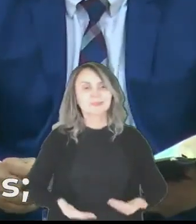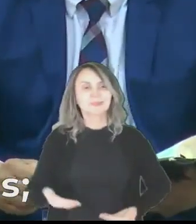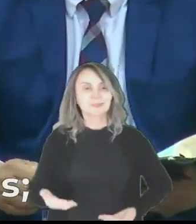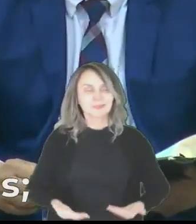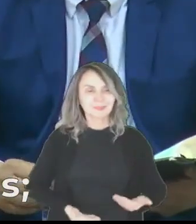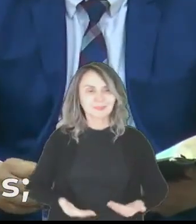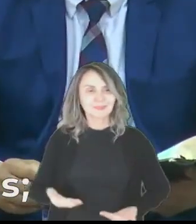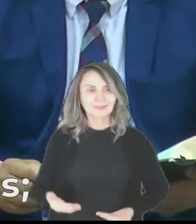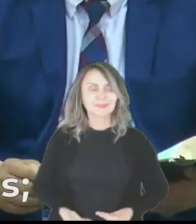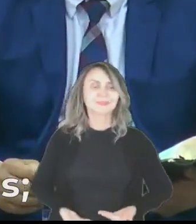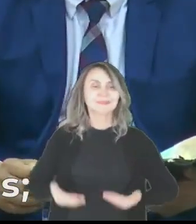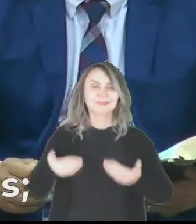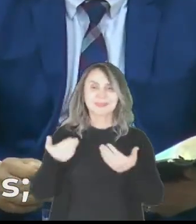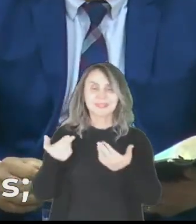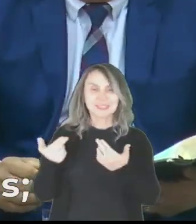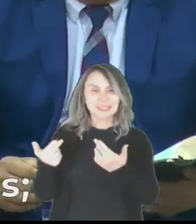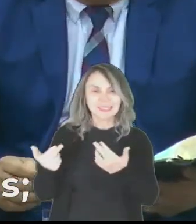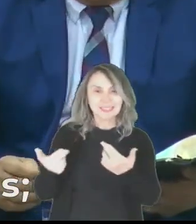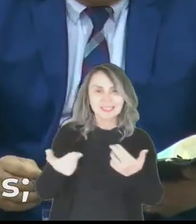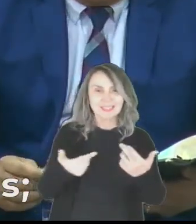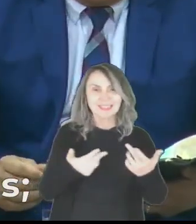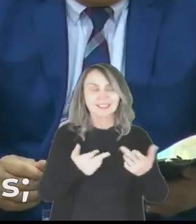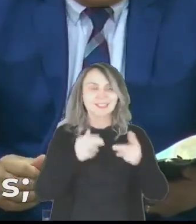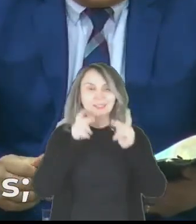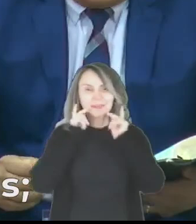irmãos? Semelhante aos homens.